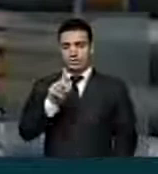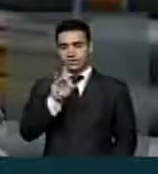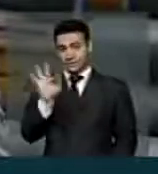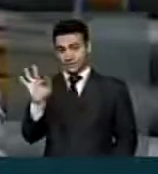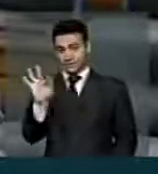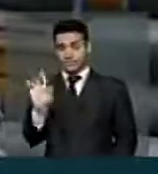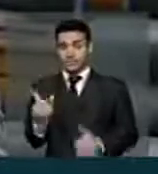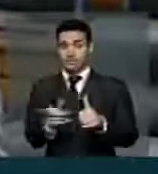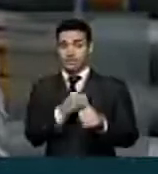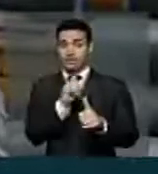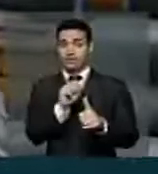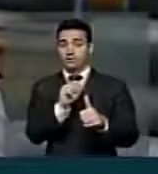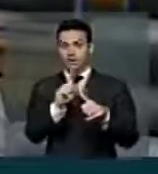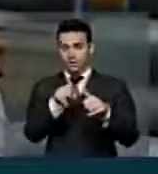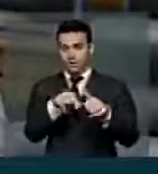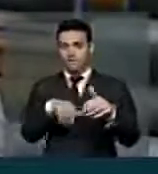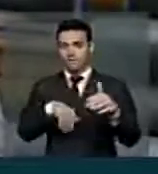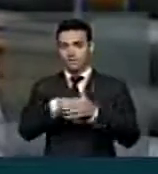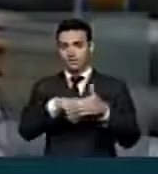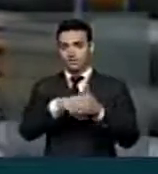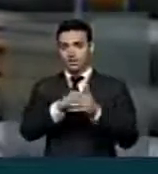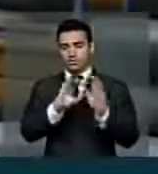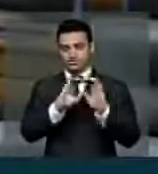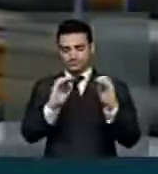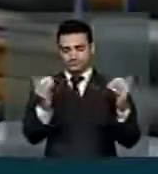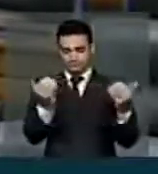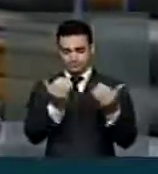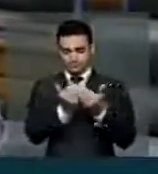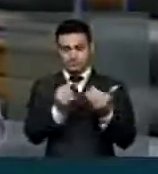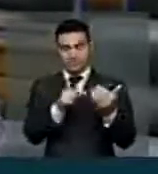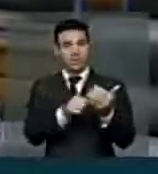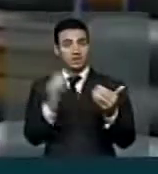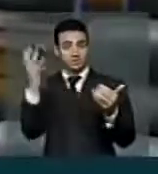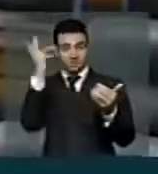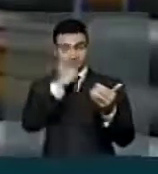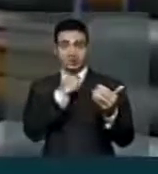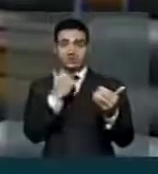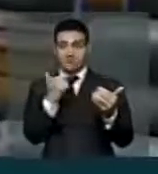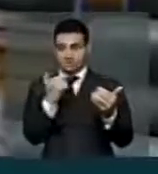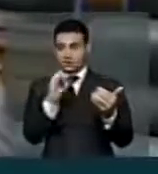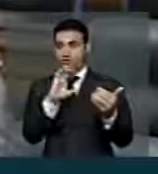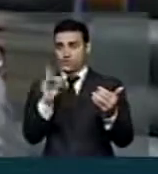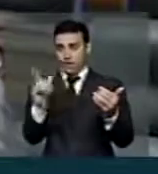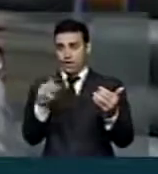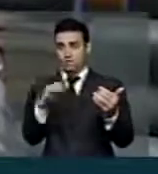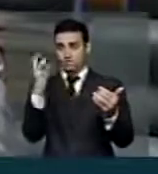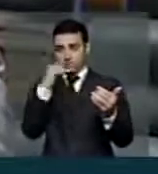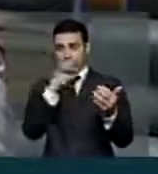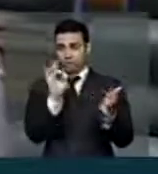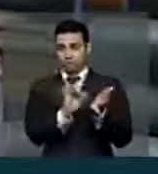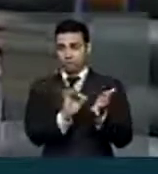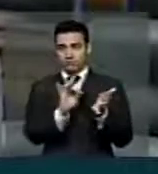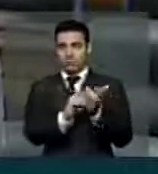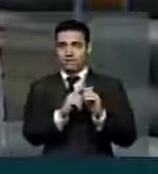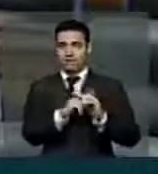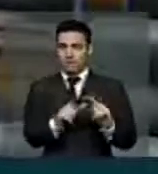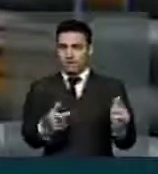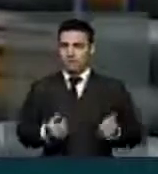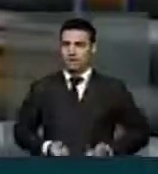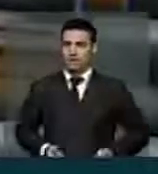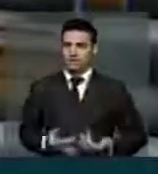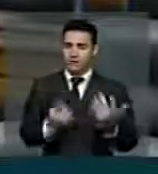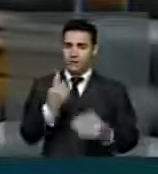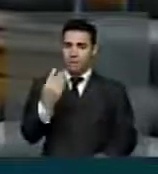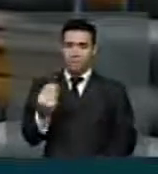primeiro deles é esse estádio seu presidente o estádio é bonito Sem dúvida nenhuma é agora custa UnB